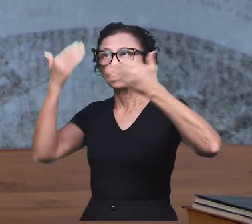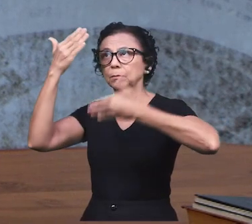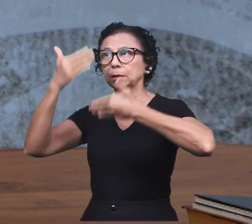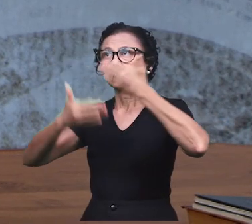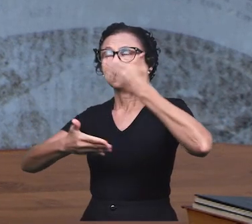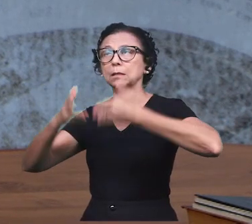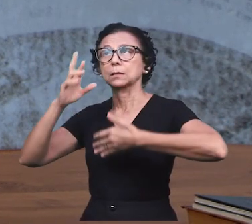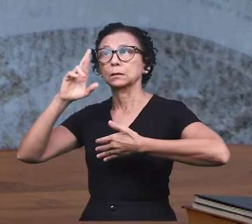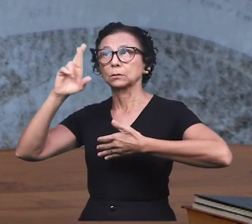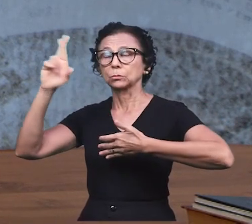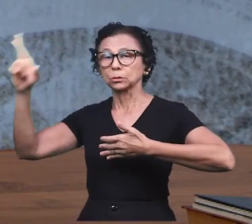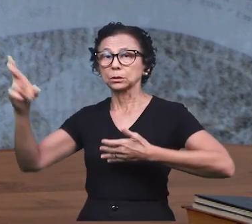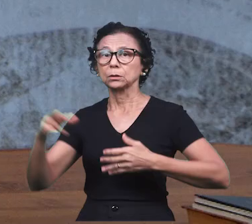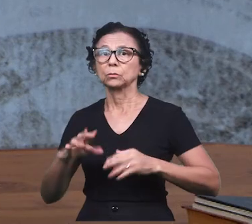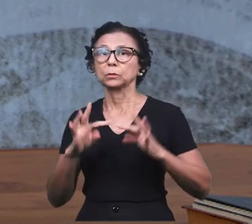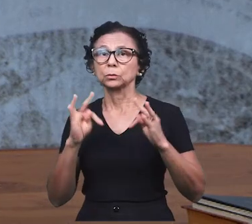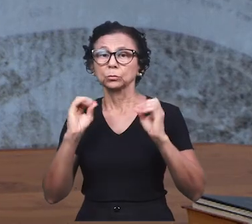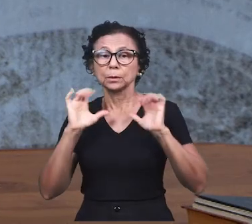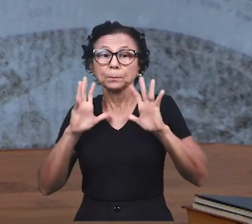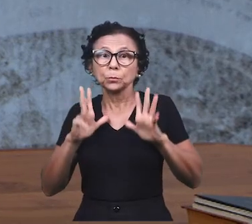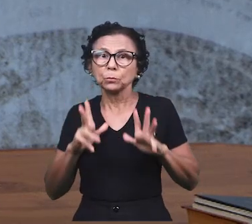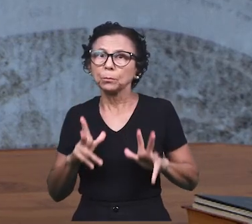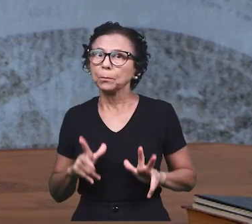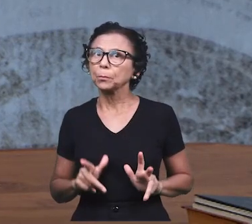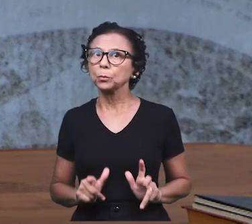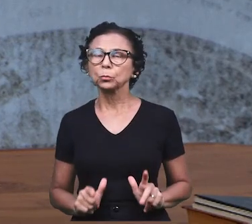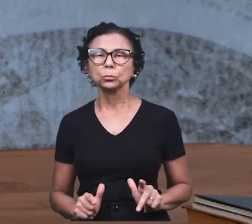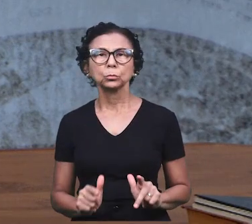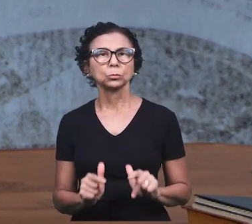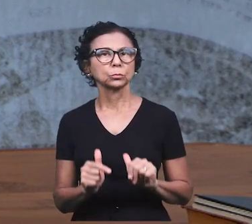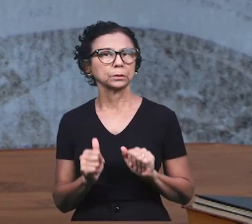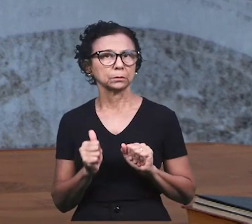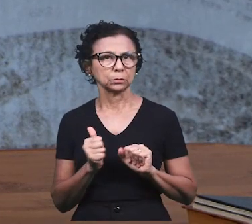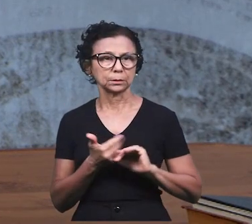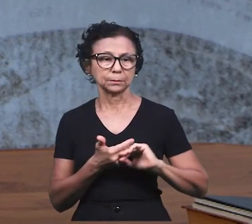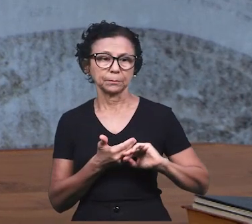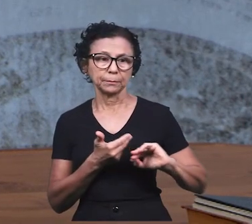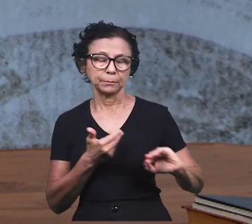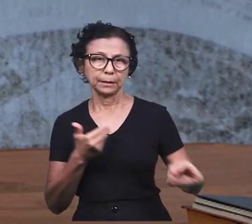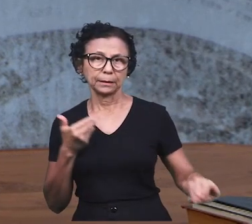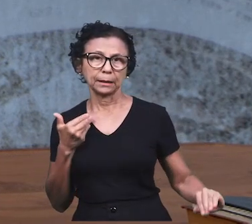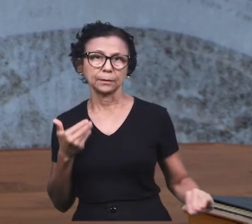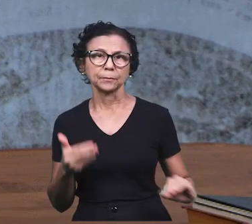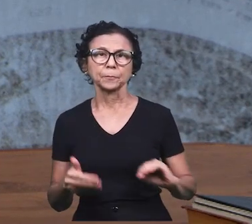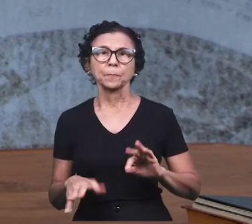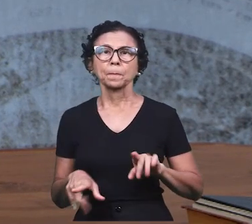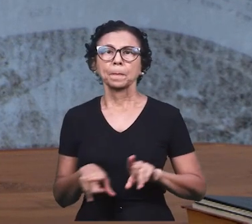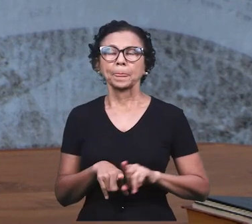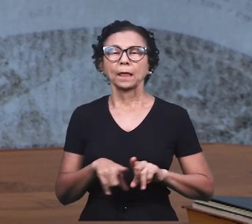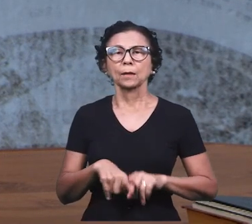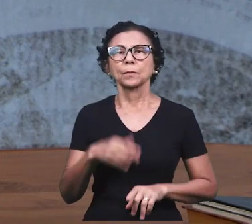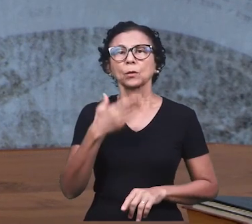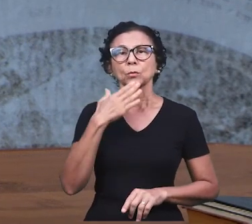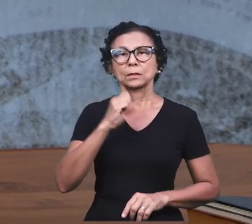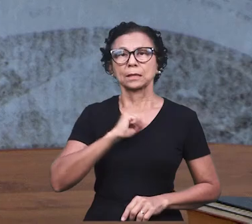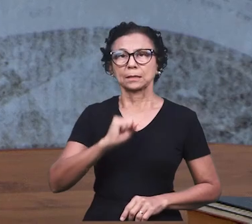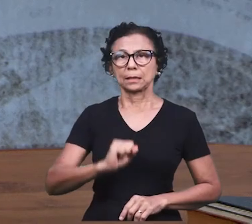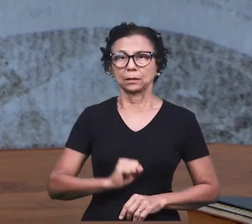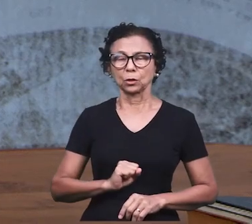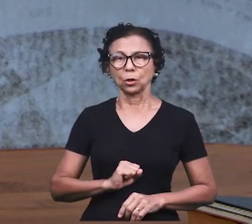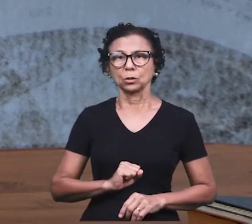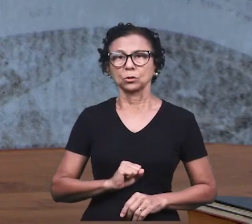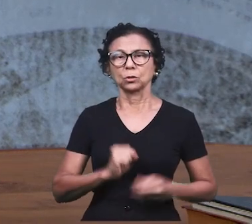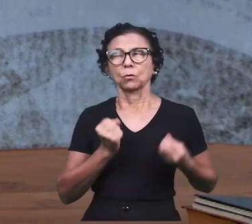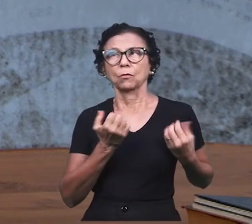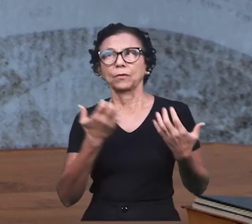coisa santíssima é. O sacerdote que a oferecer pelo pecado a comerá. No lugar santo